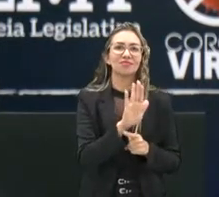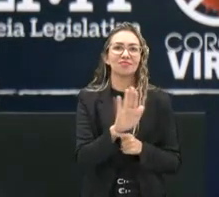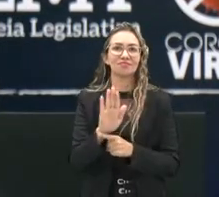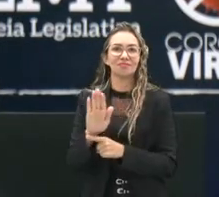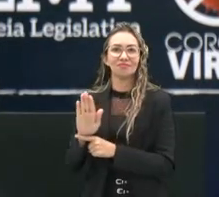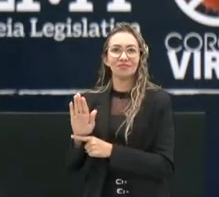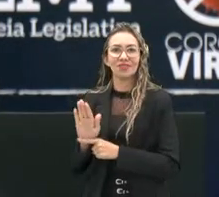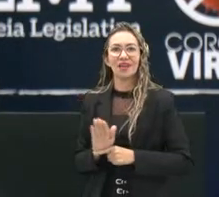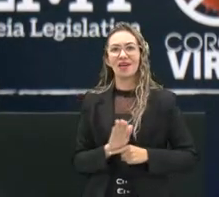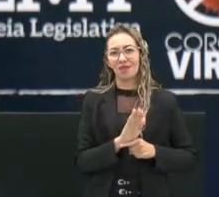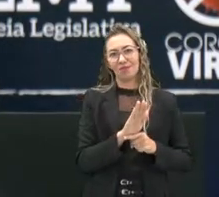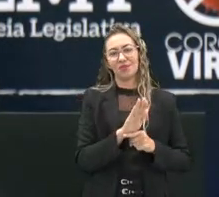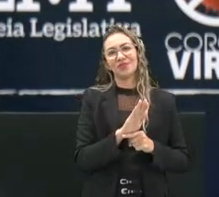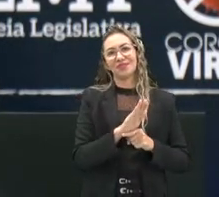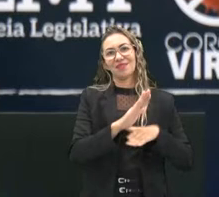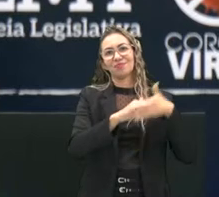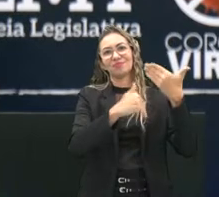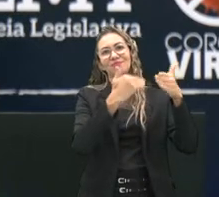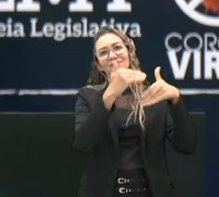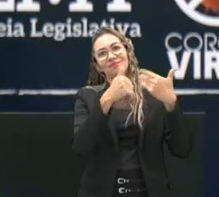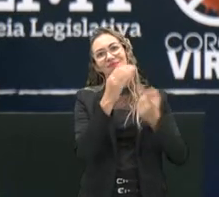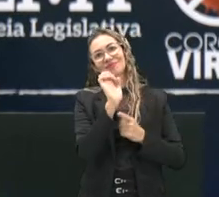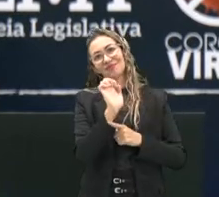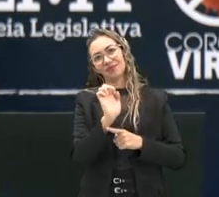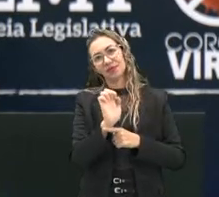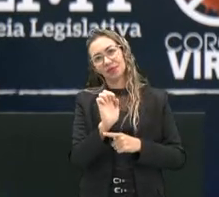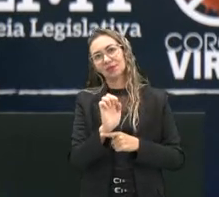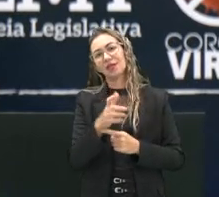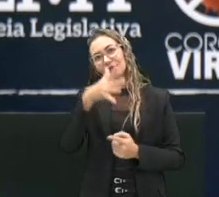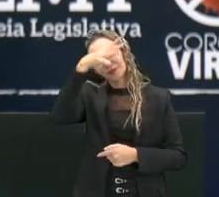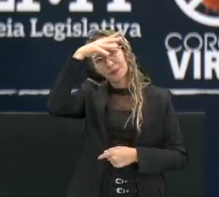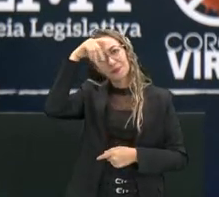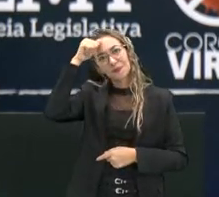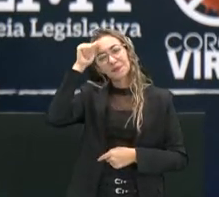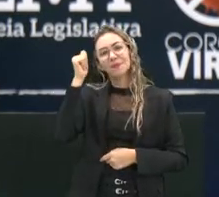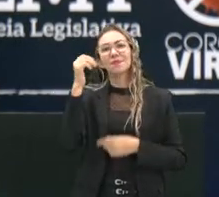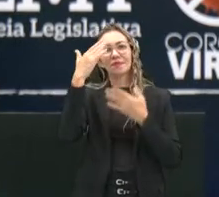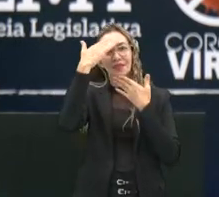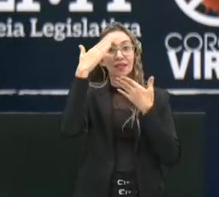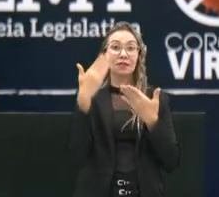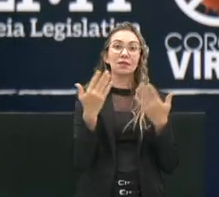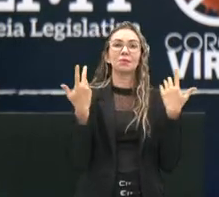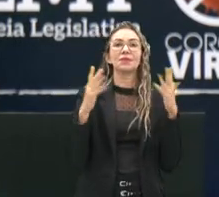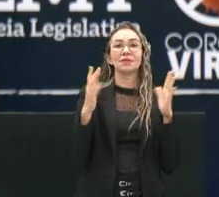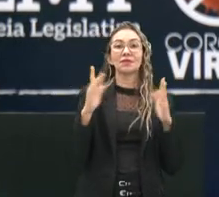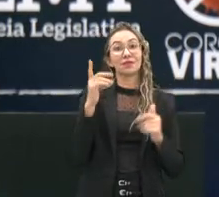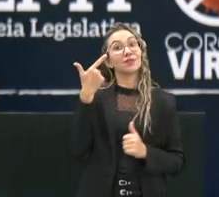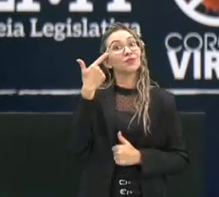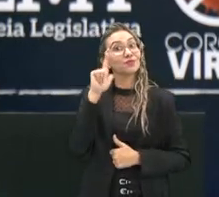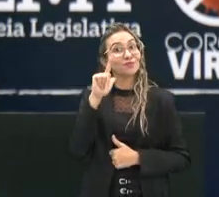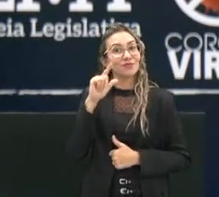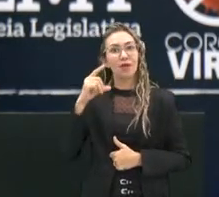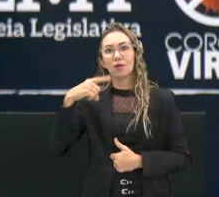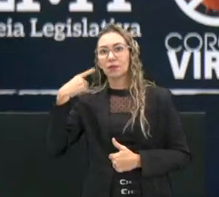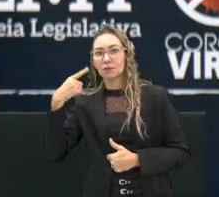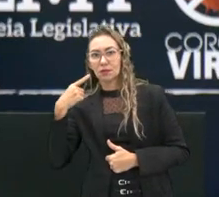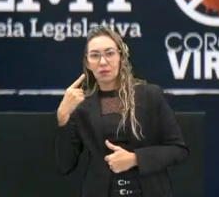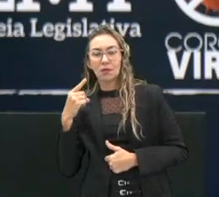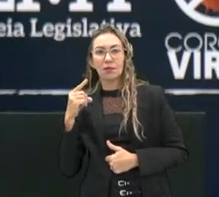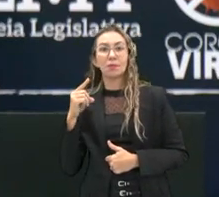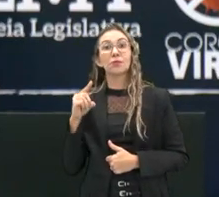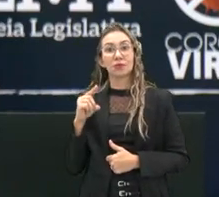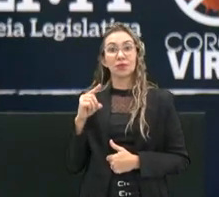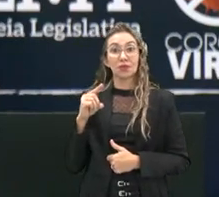desse Estado. E agradecer e parabenizar mais uma vez ao nosso deputado estadual e